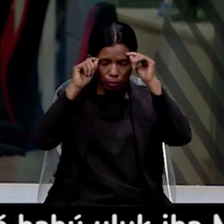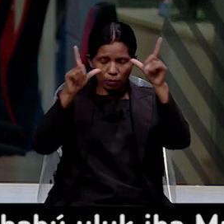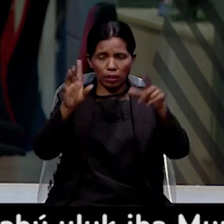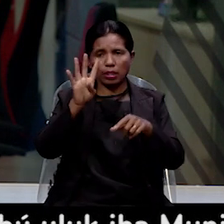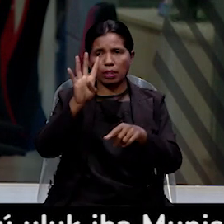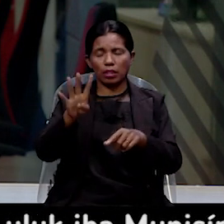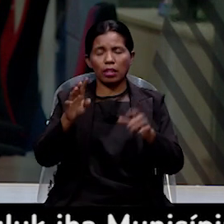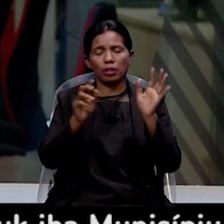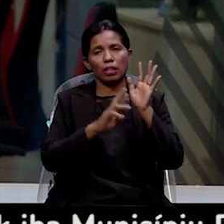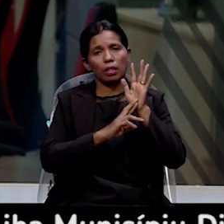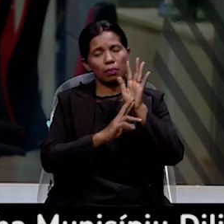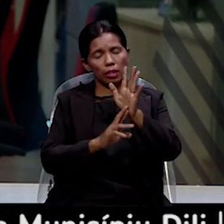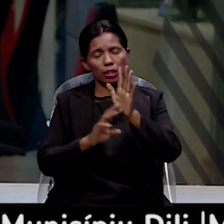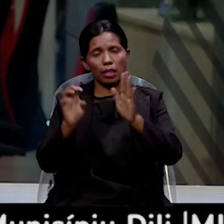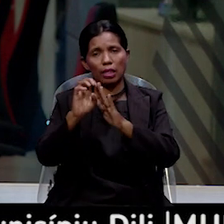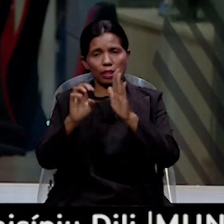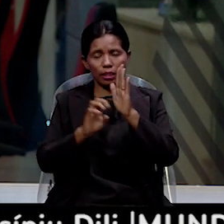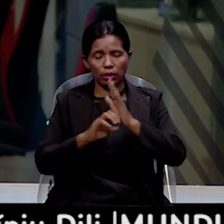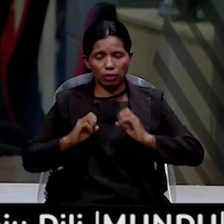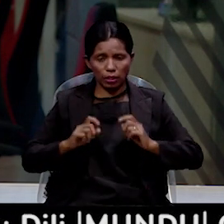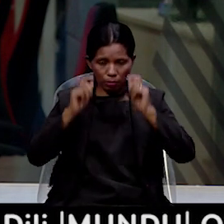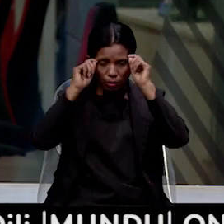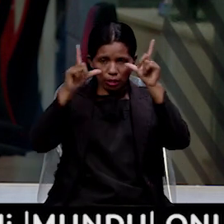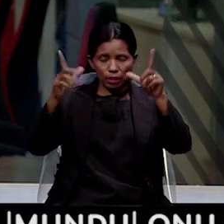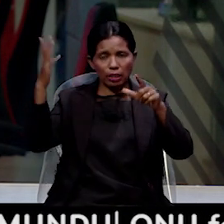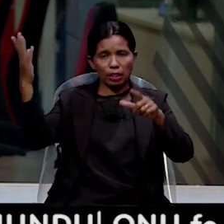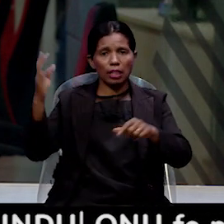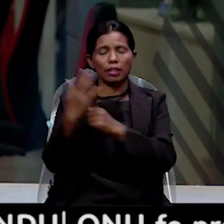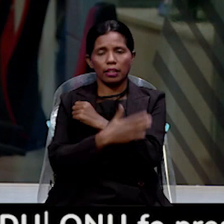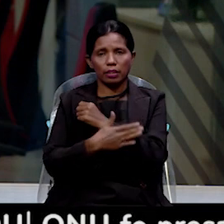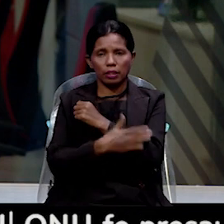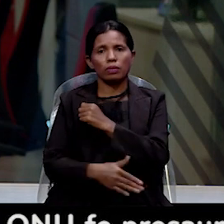atu representa Estado Timor Leste e Harai Liur.